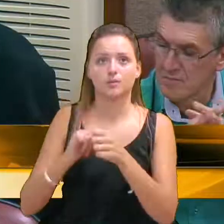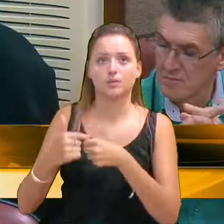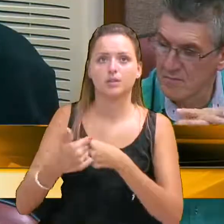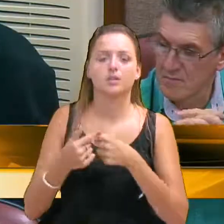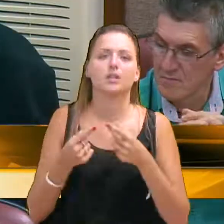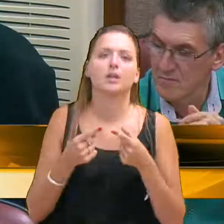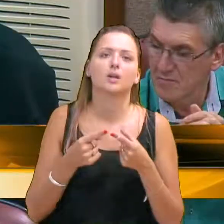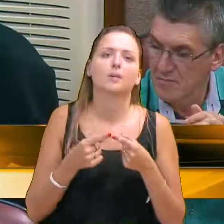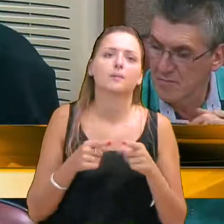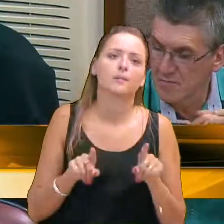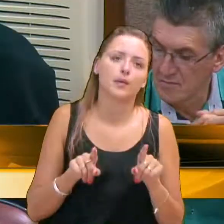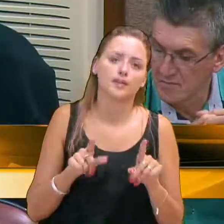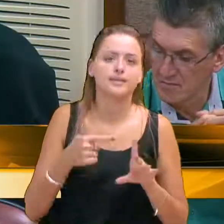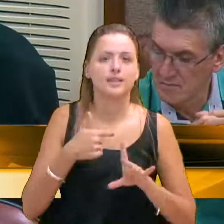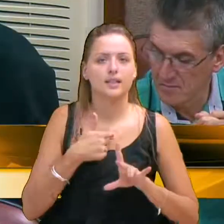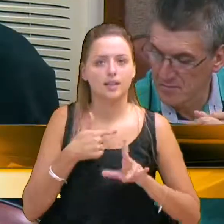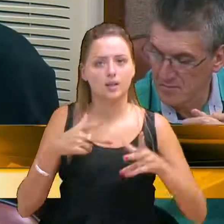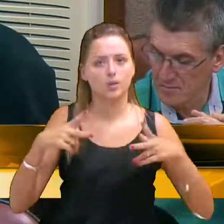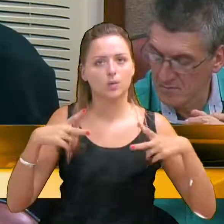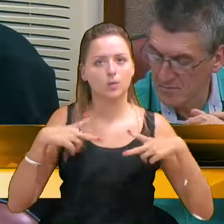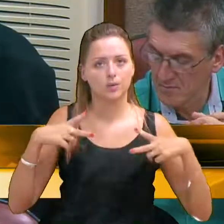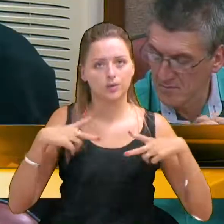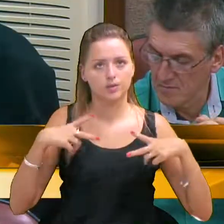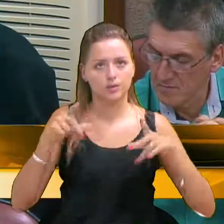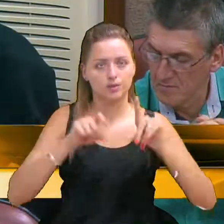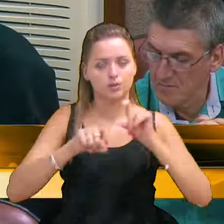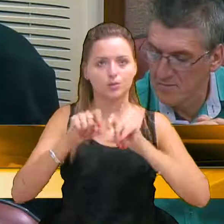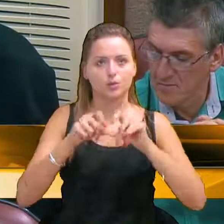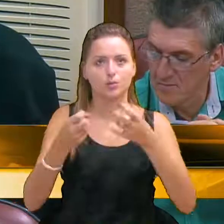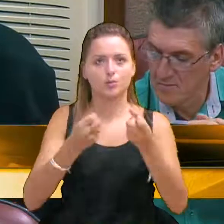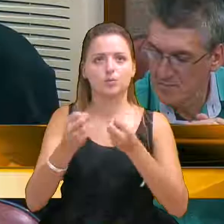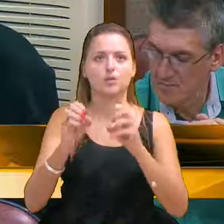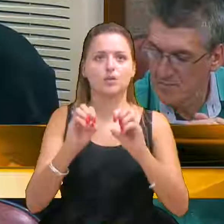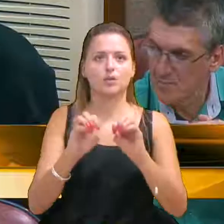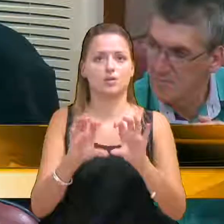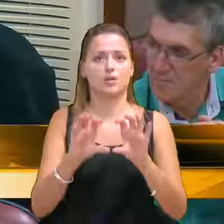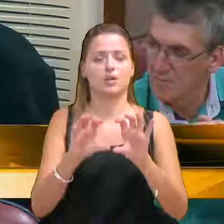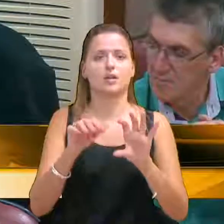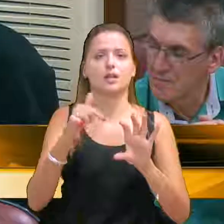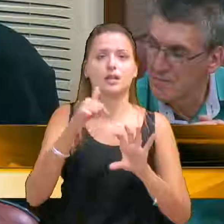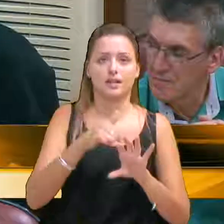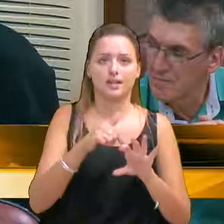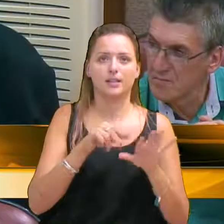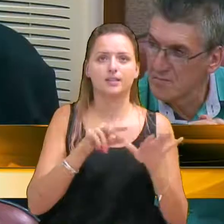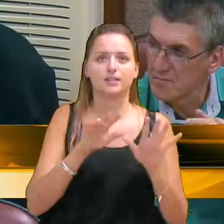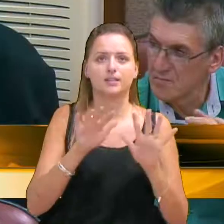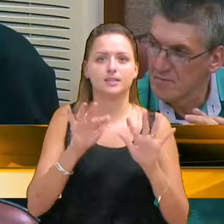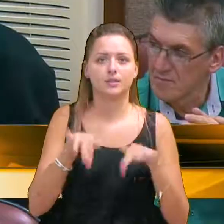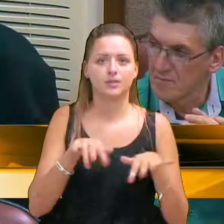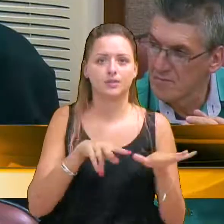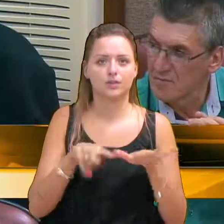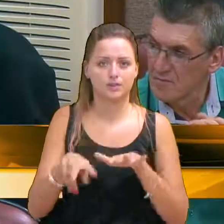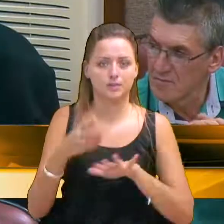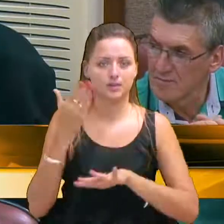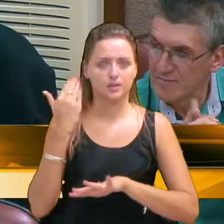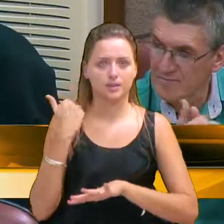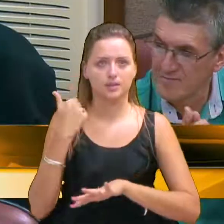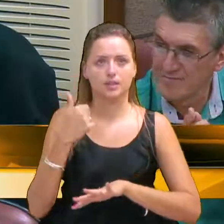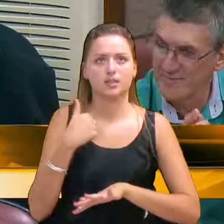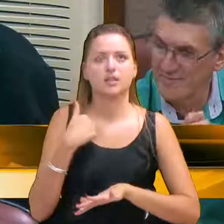Mas, pessoalmente, em relação à questão dos faróis, exatamente nesse final de semana, a gente vinha comentando